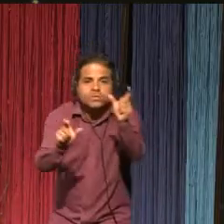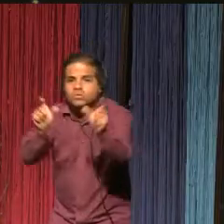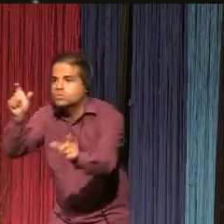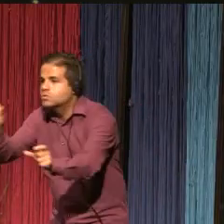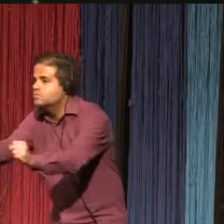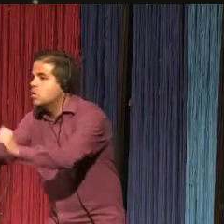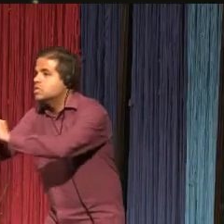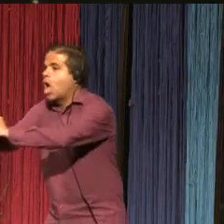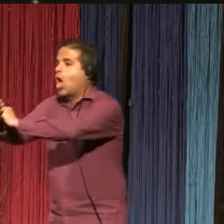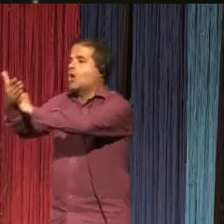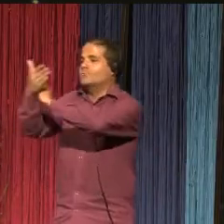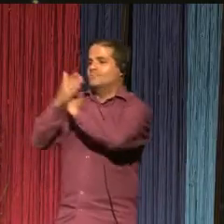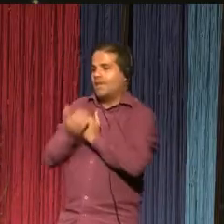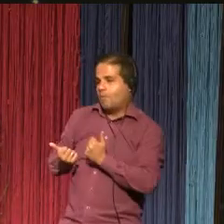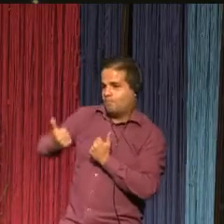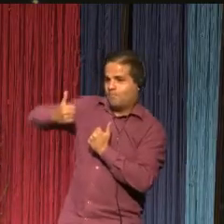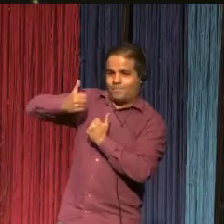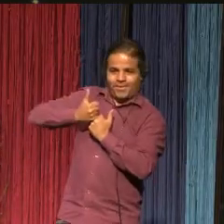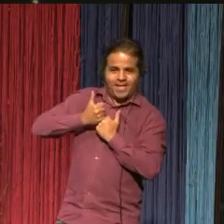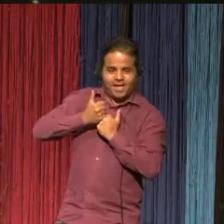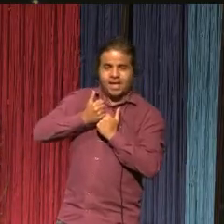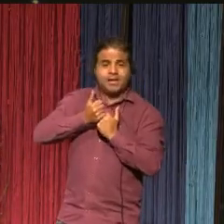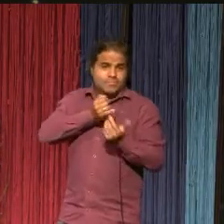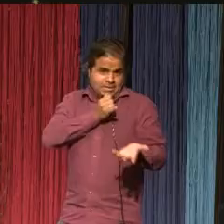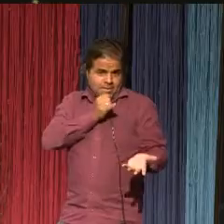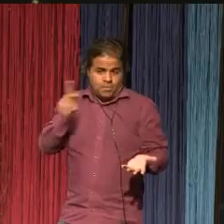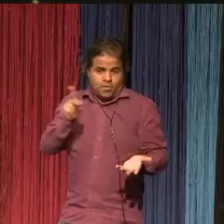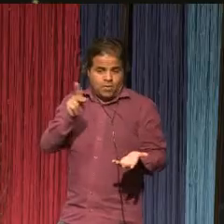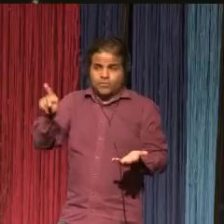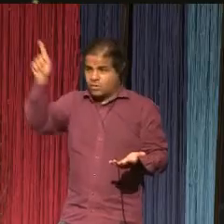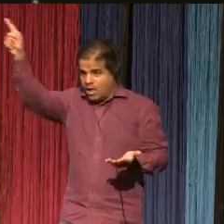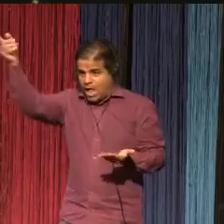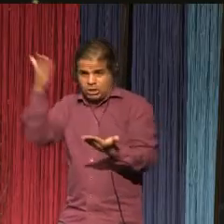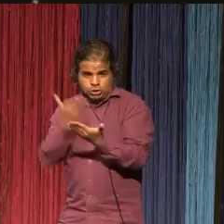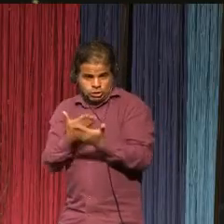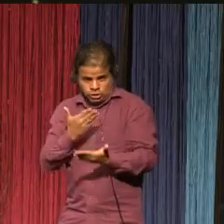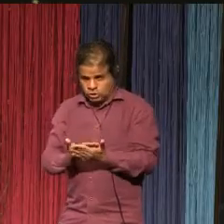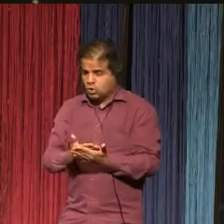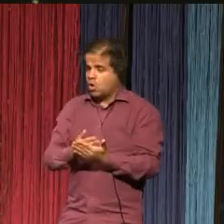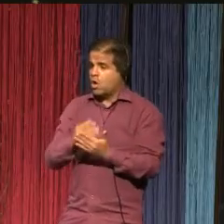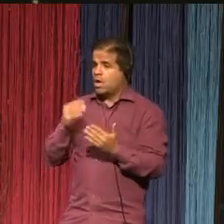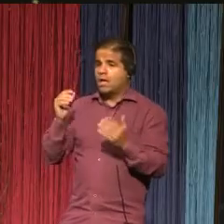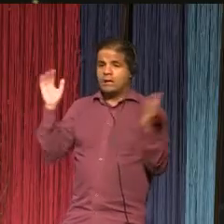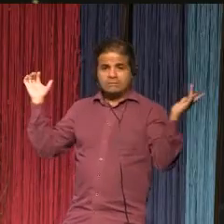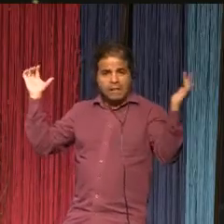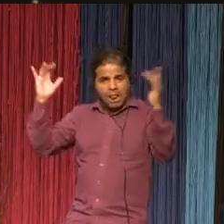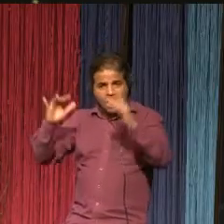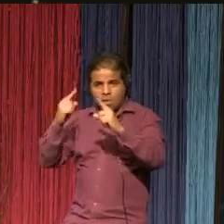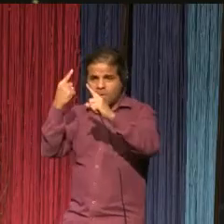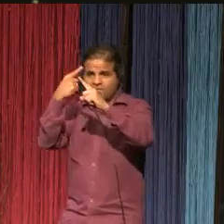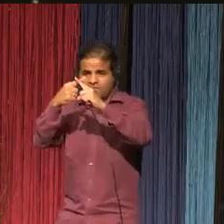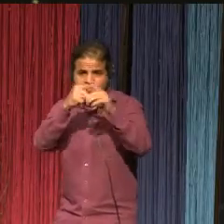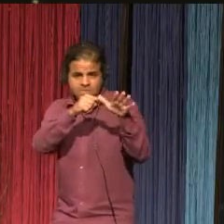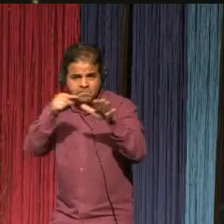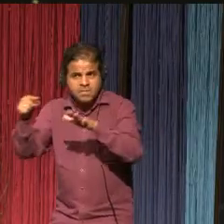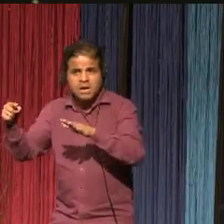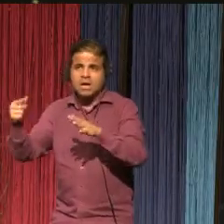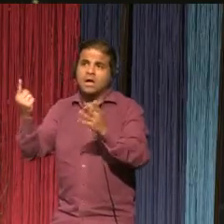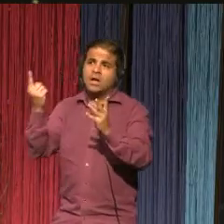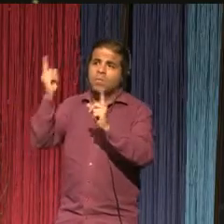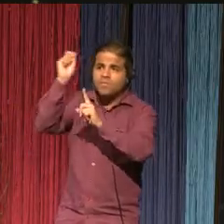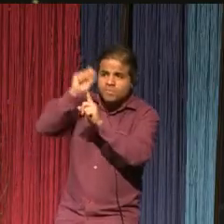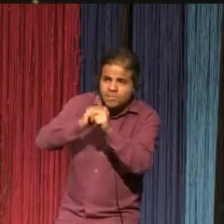Por exemplo, os professores na escola, se eles puderem se reunir uma vez por semana, uma vez por mês, para dividir